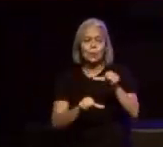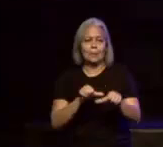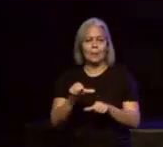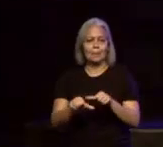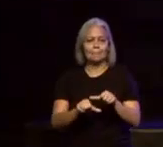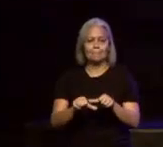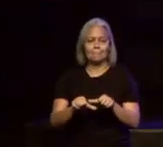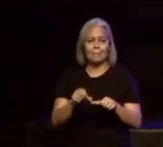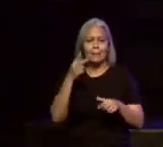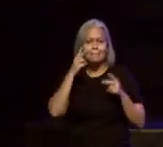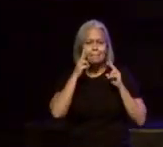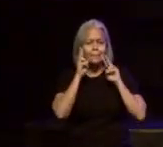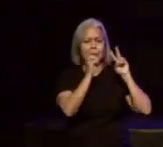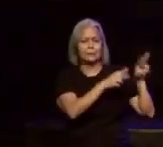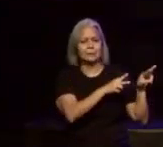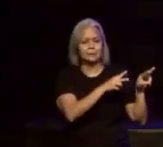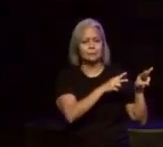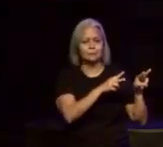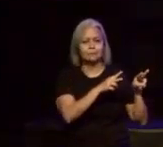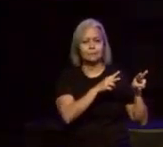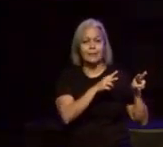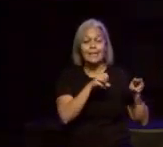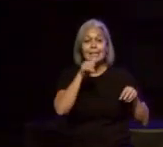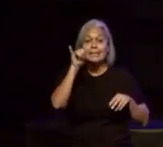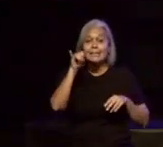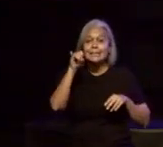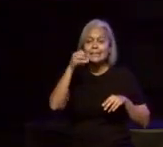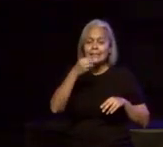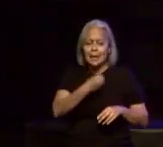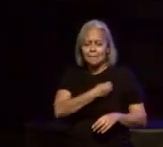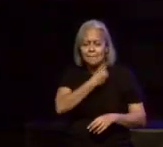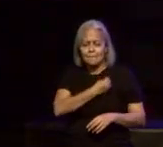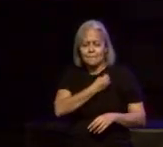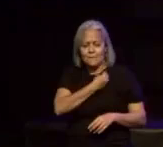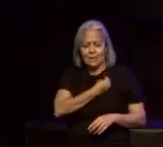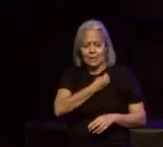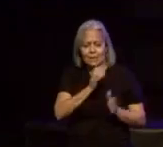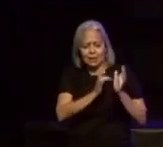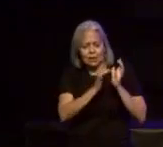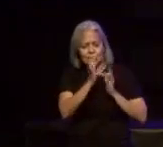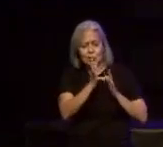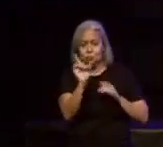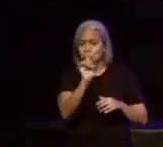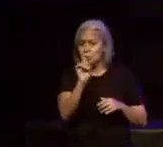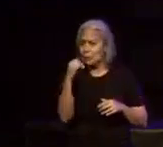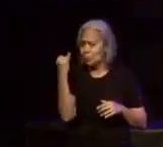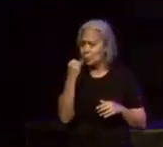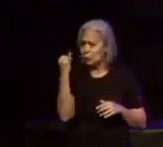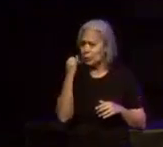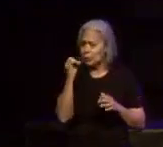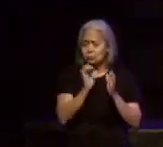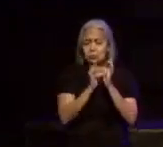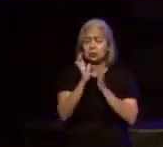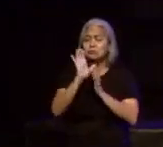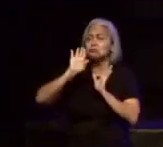Ouça o que eu vou te falar. Se a presença física de Deus não fosse importante, Jesus teria ficado no